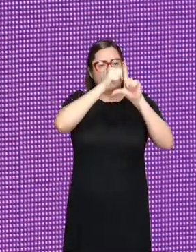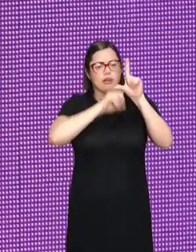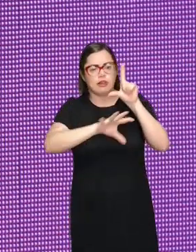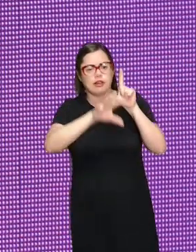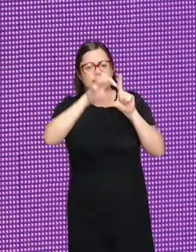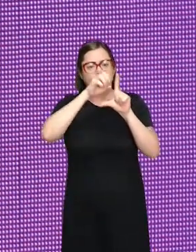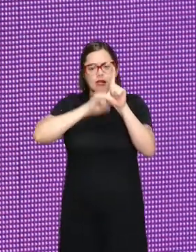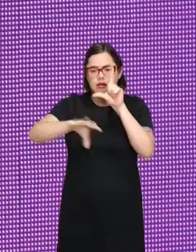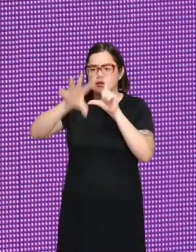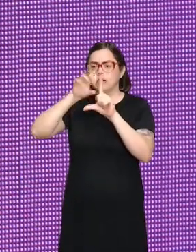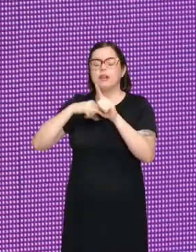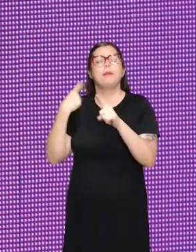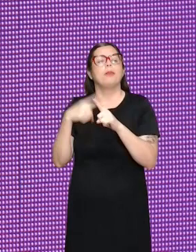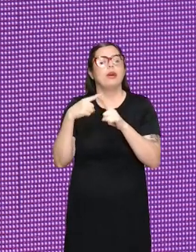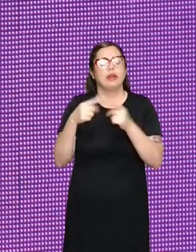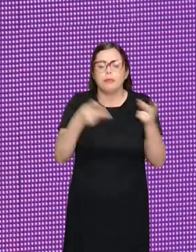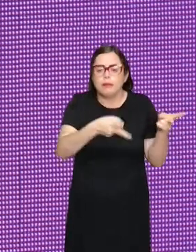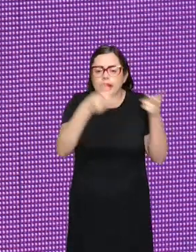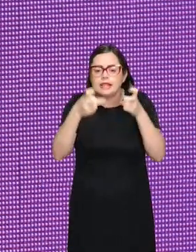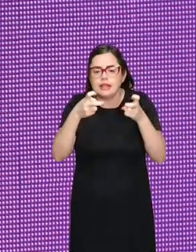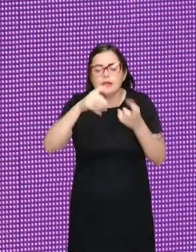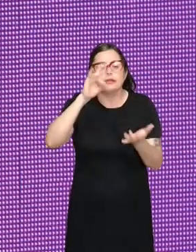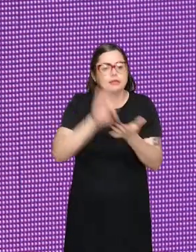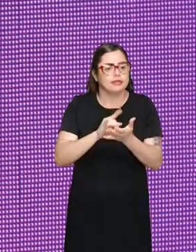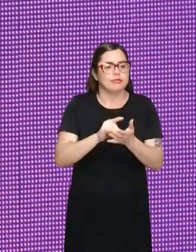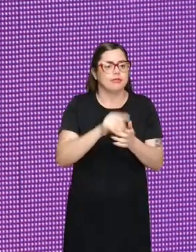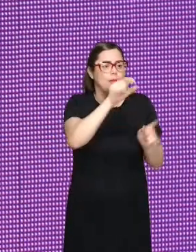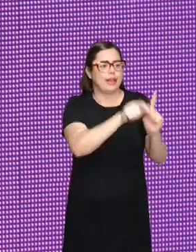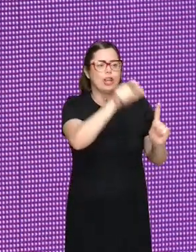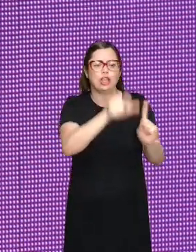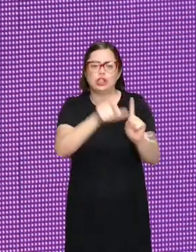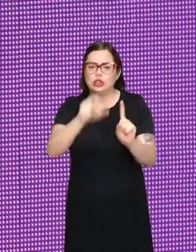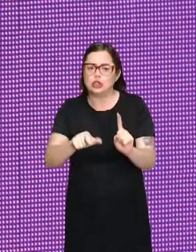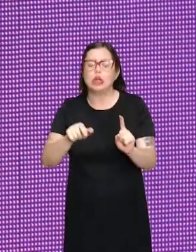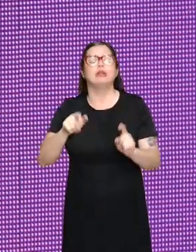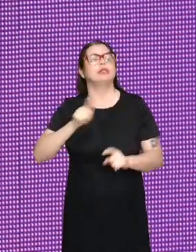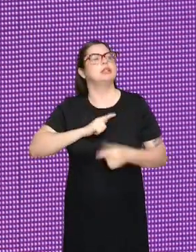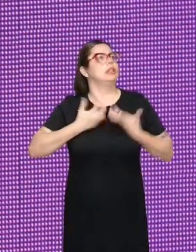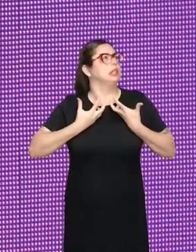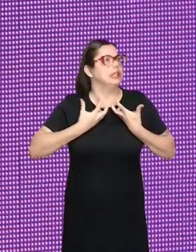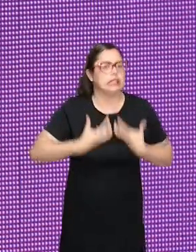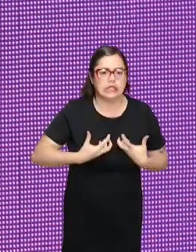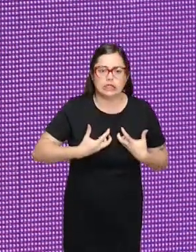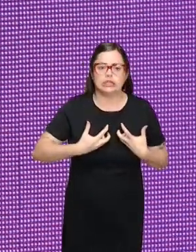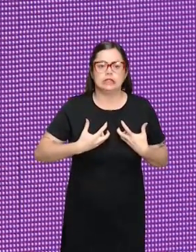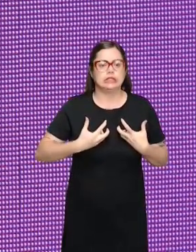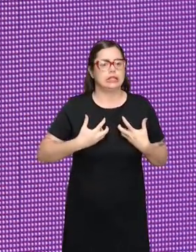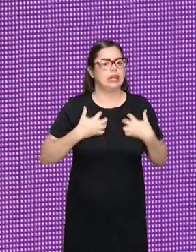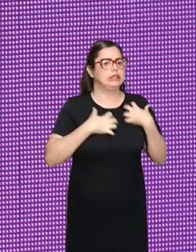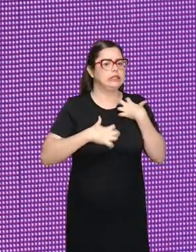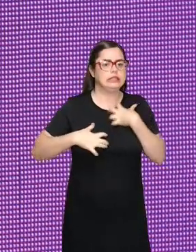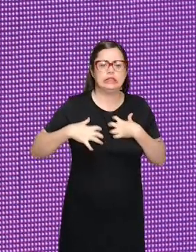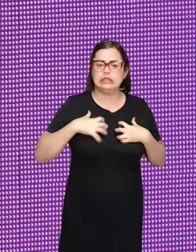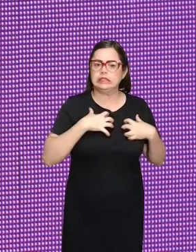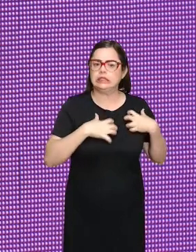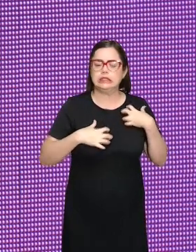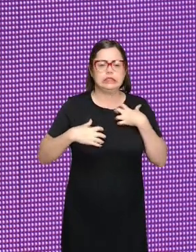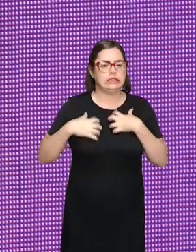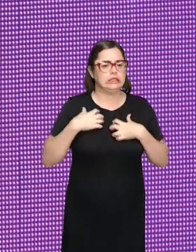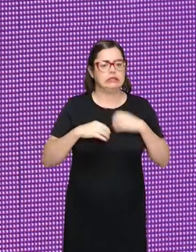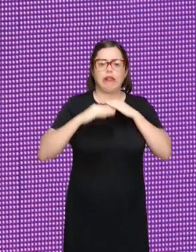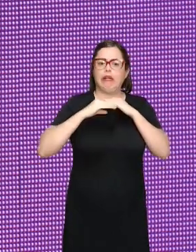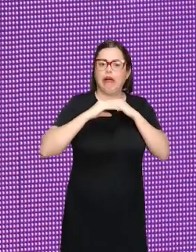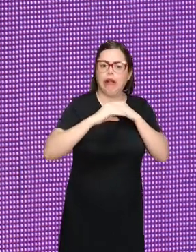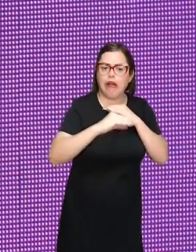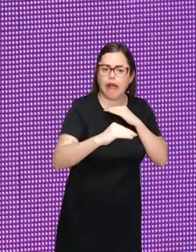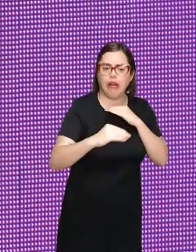provando muito, né, que o quanto todo mundo hoje está muito cansado, está muito exausto, está todo mundo muito no piloto automático, as pessoas estão seguindo,